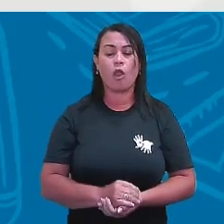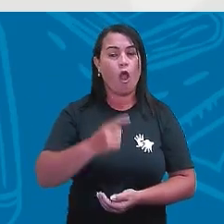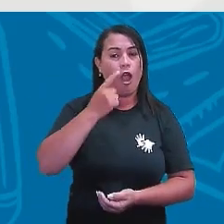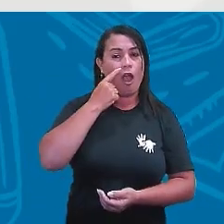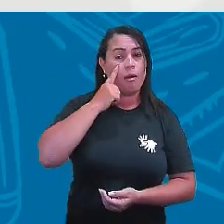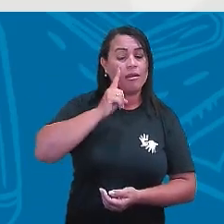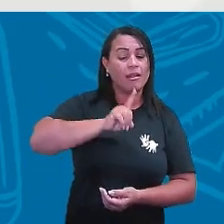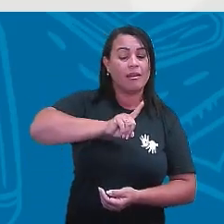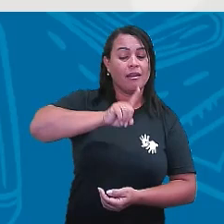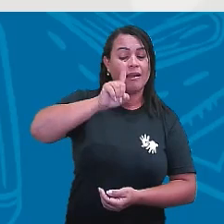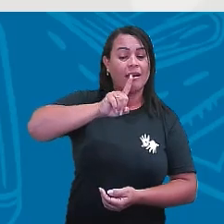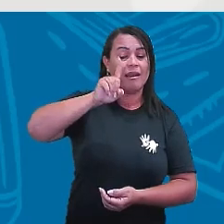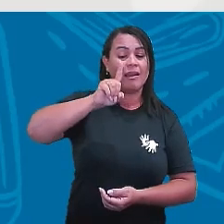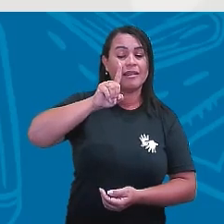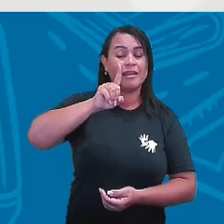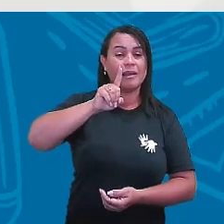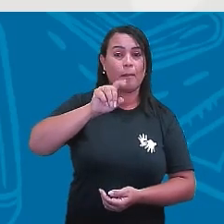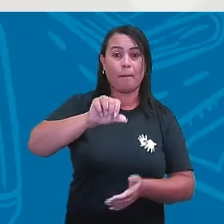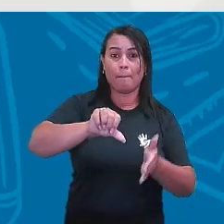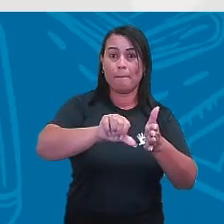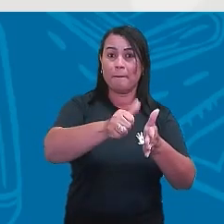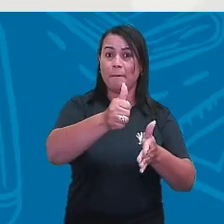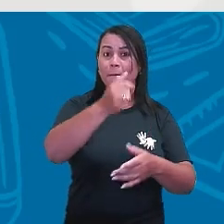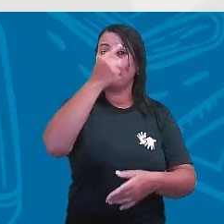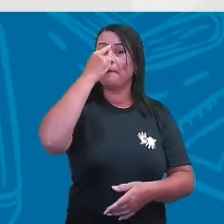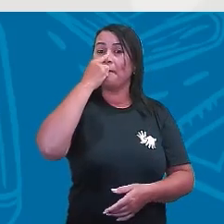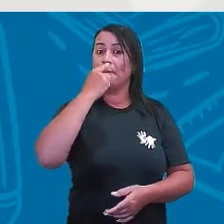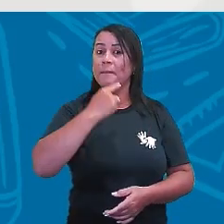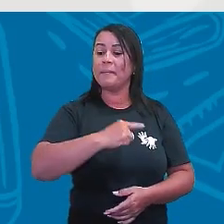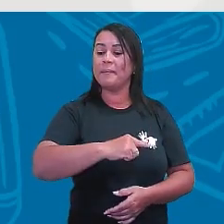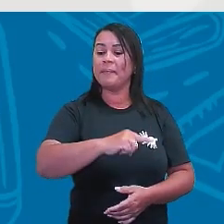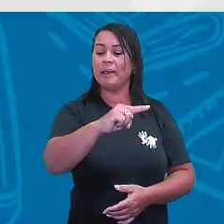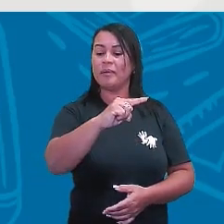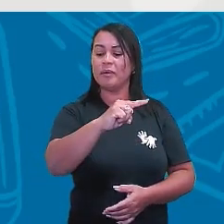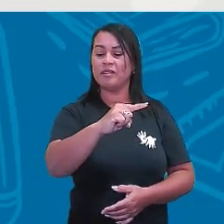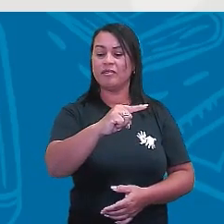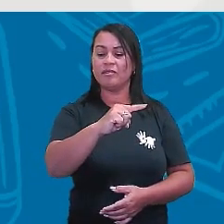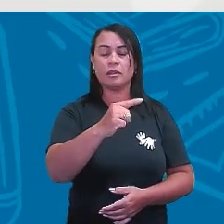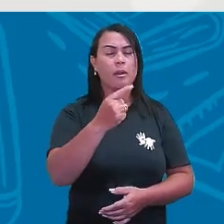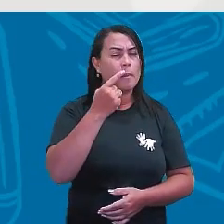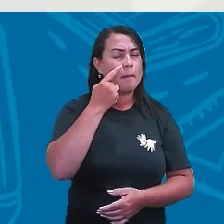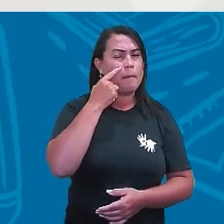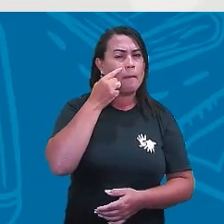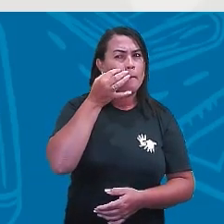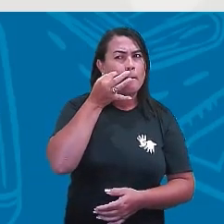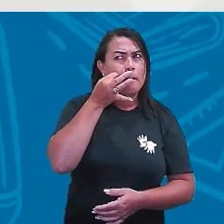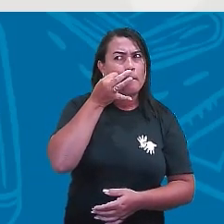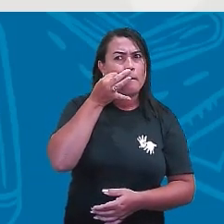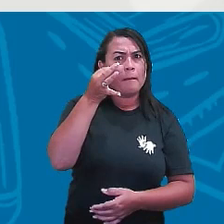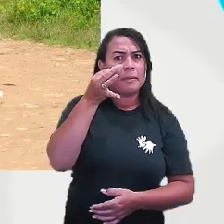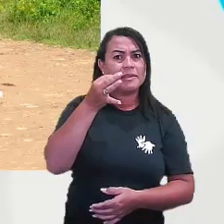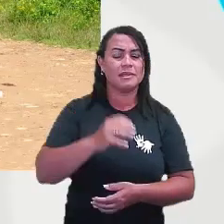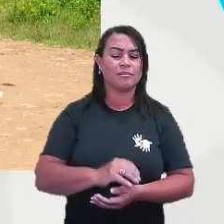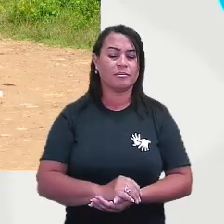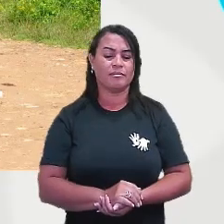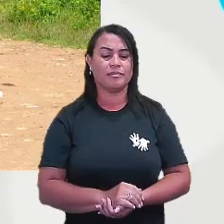Olha aí o nosso primeiro animal, o elefante. Prestem bem atenção à